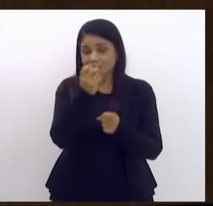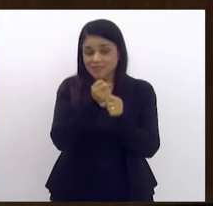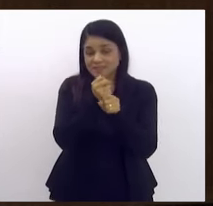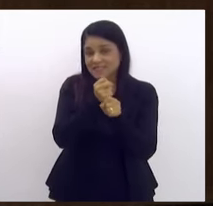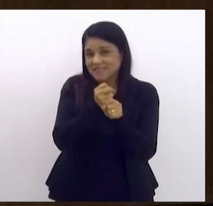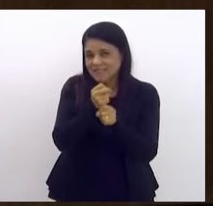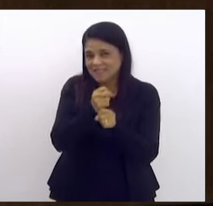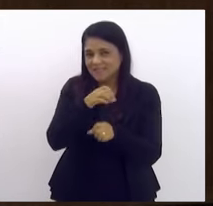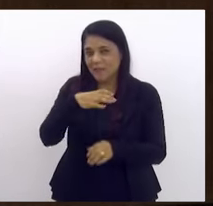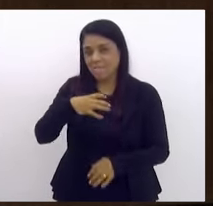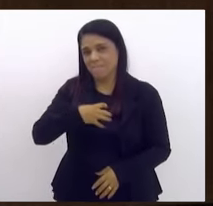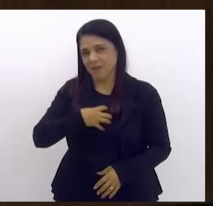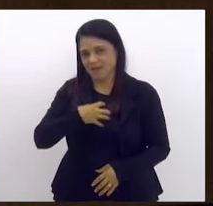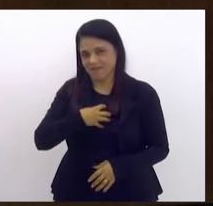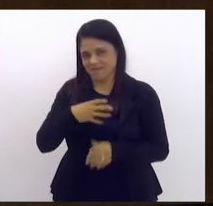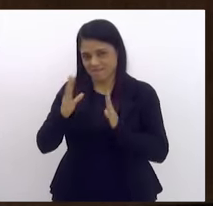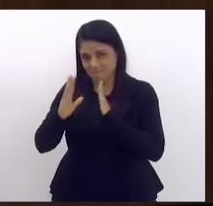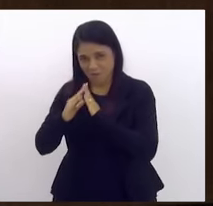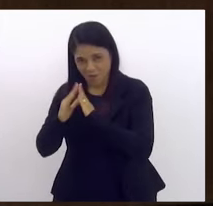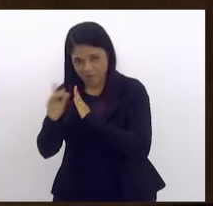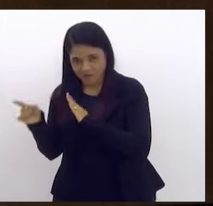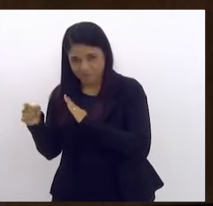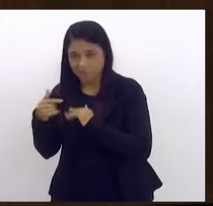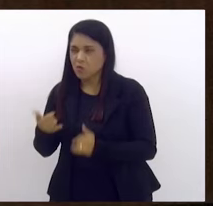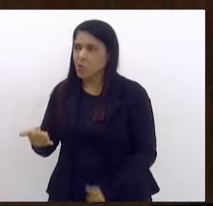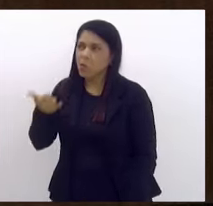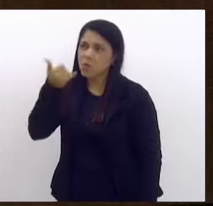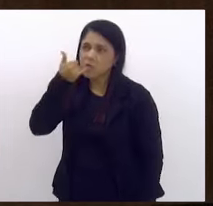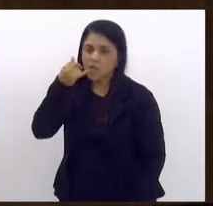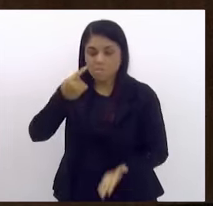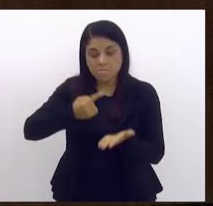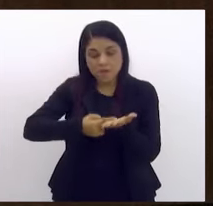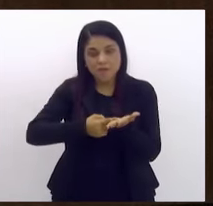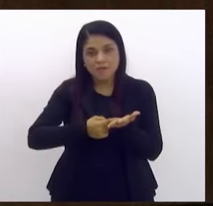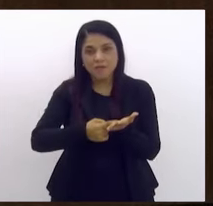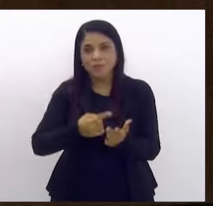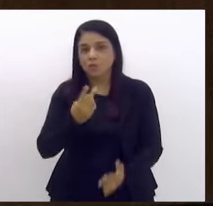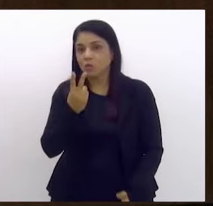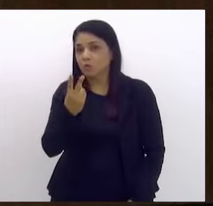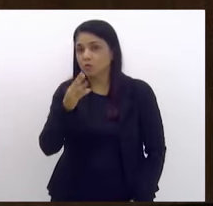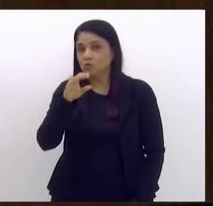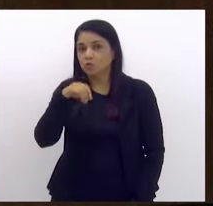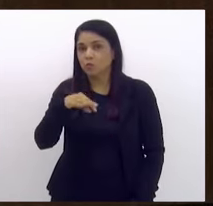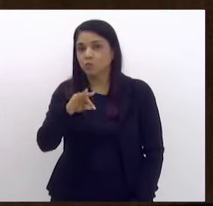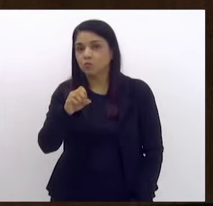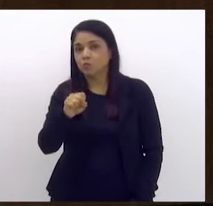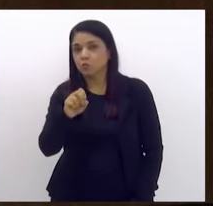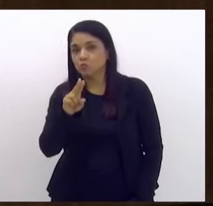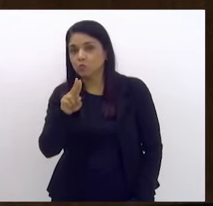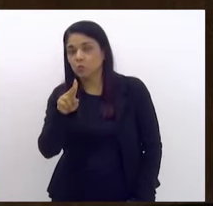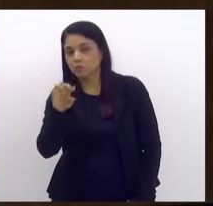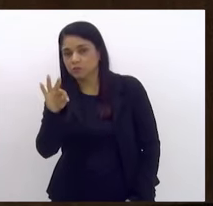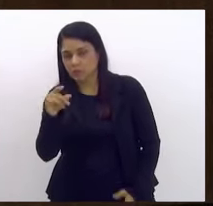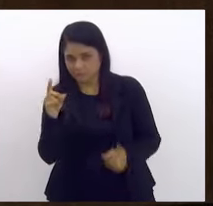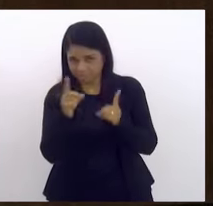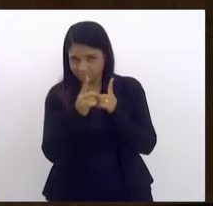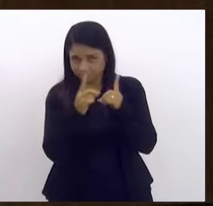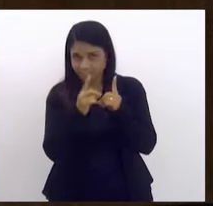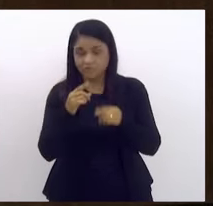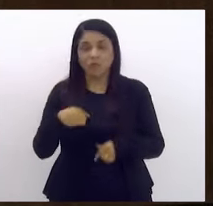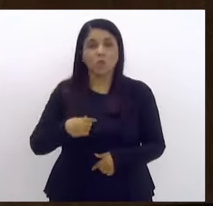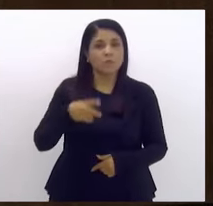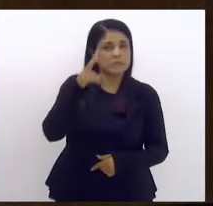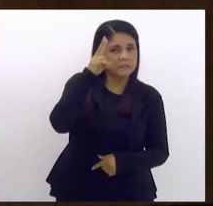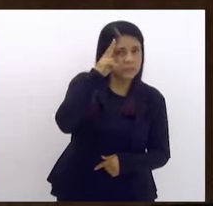Bahia e que eu liguei e marquei 2 consultas com ele, uma na segunda e uma na quarta, lá em Vitória